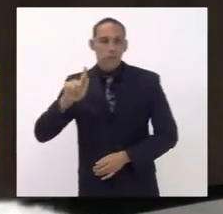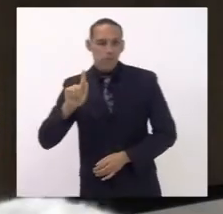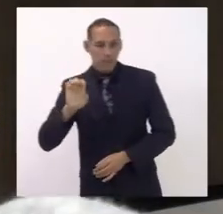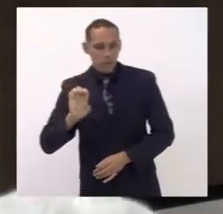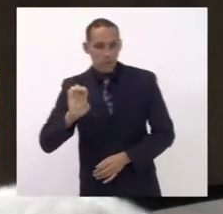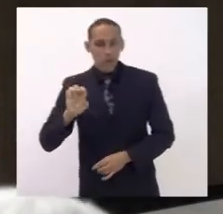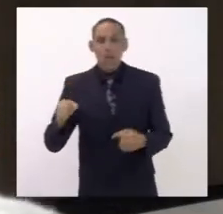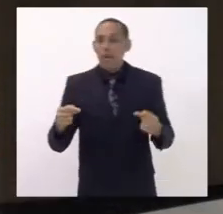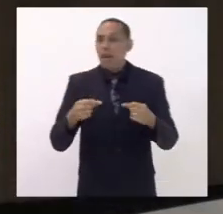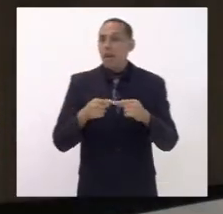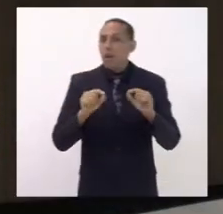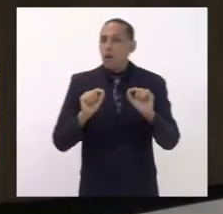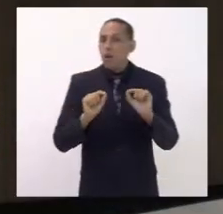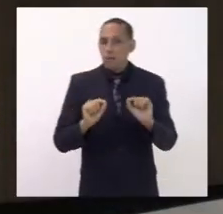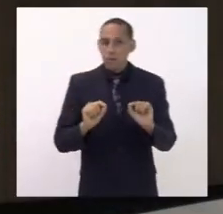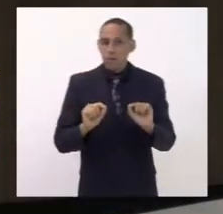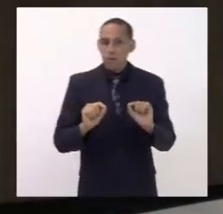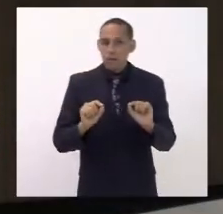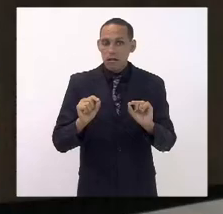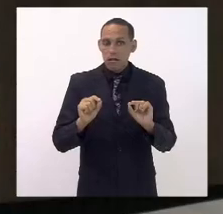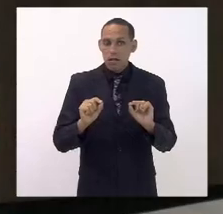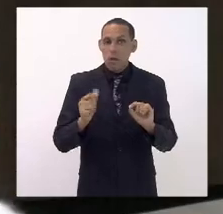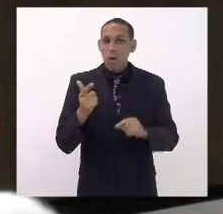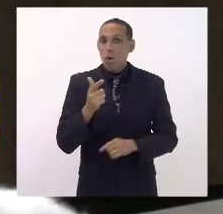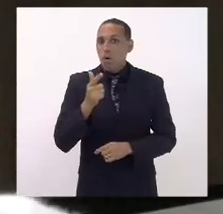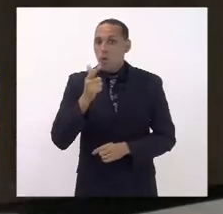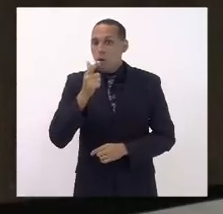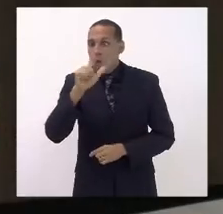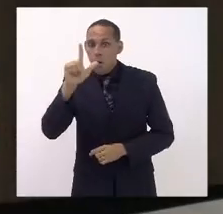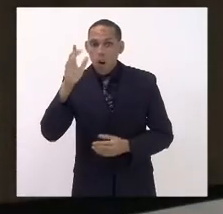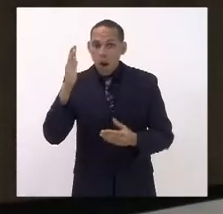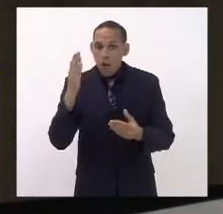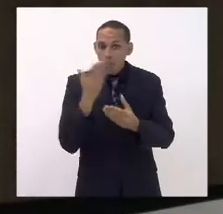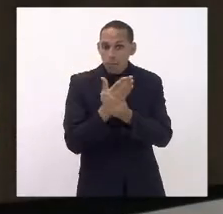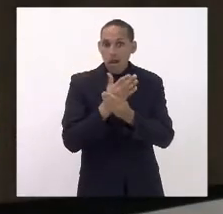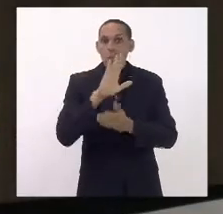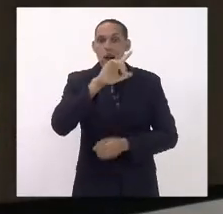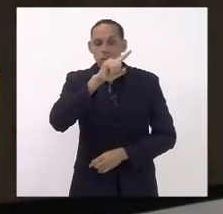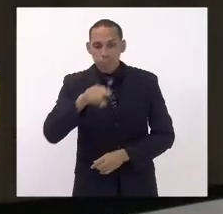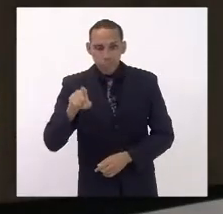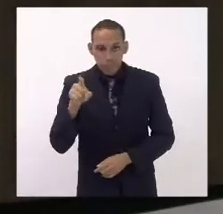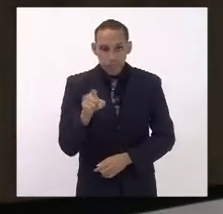sentido de que os que tiveram trânsito em julgado e tiveram seu pedido negado.